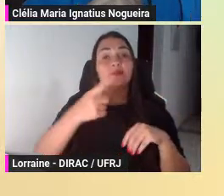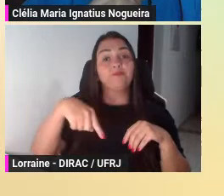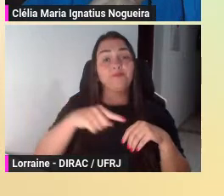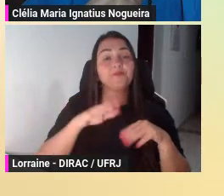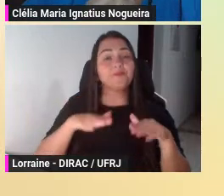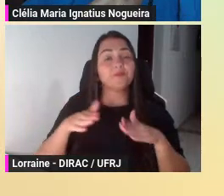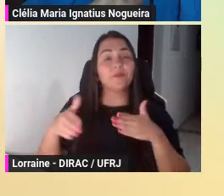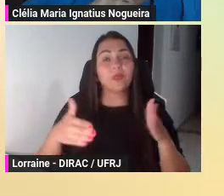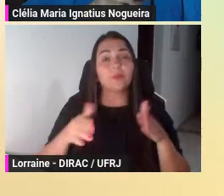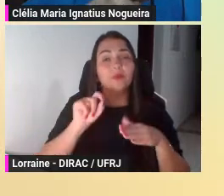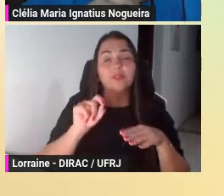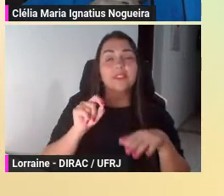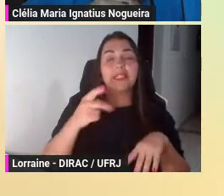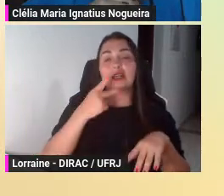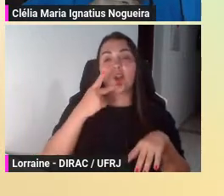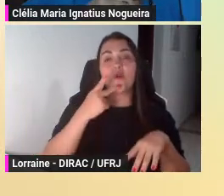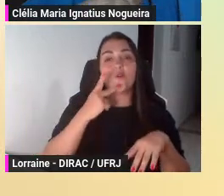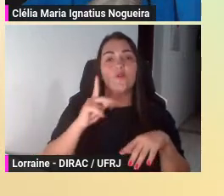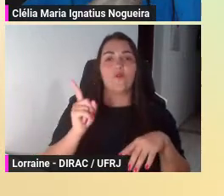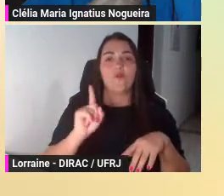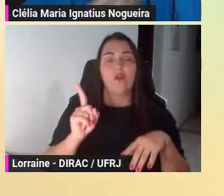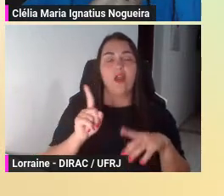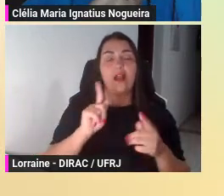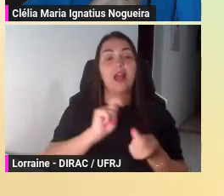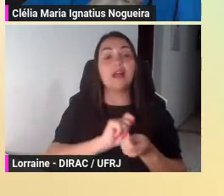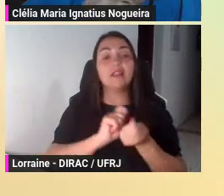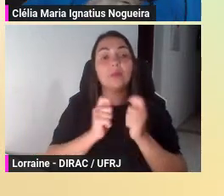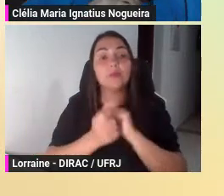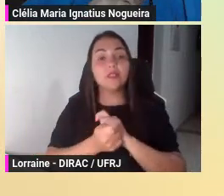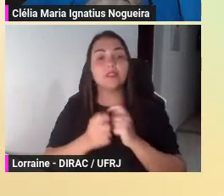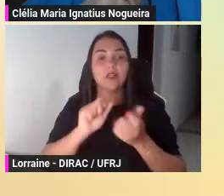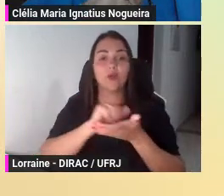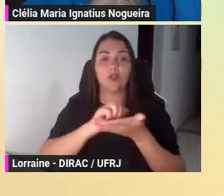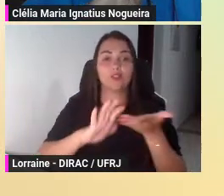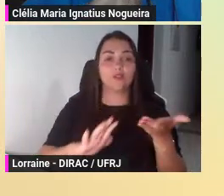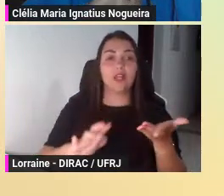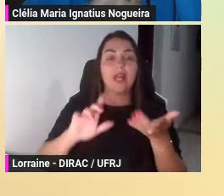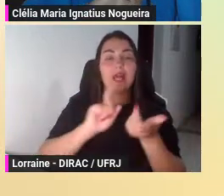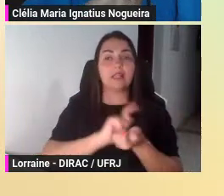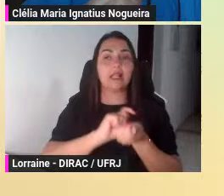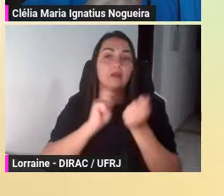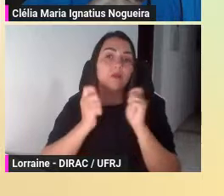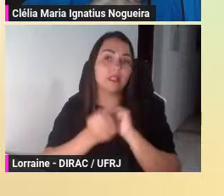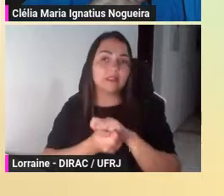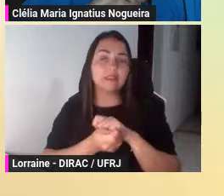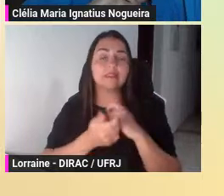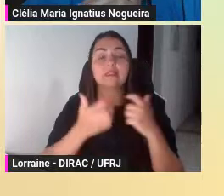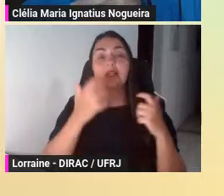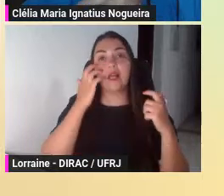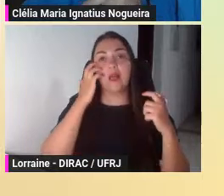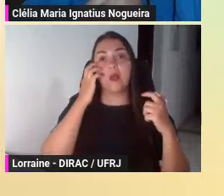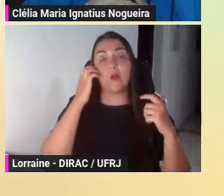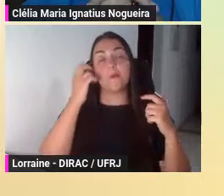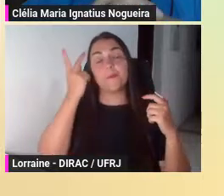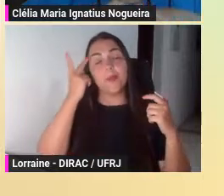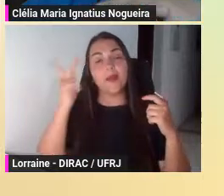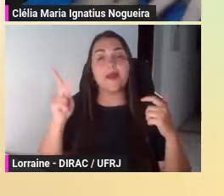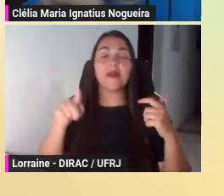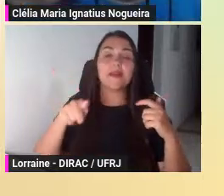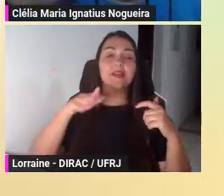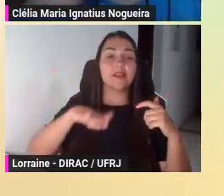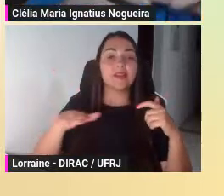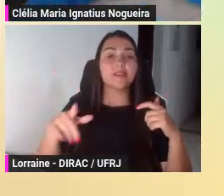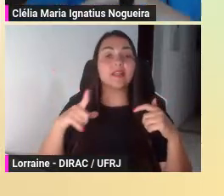não falar mais em adaptação de atividades, em adaptação de nada para a criança que tem